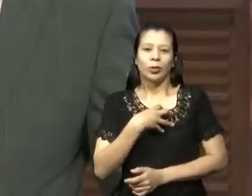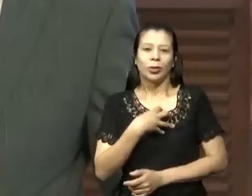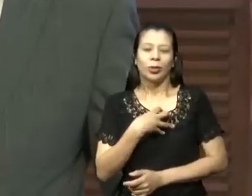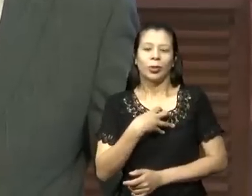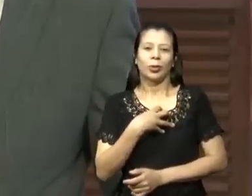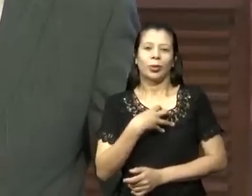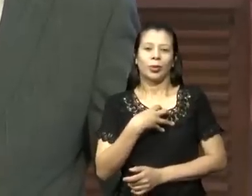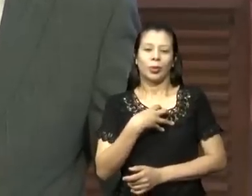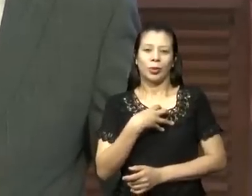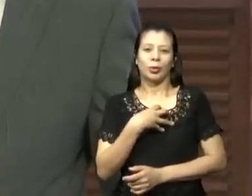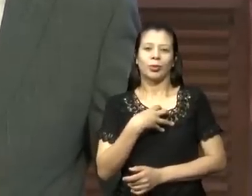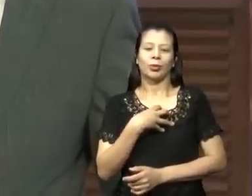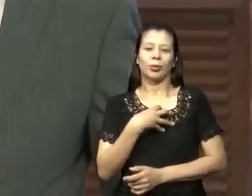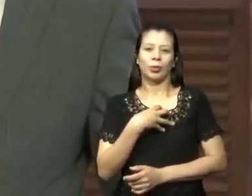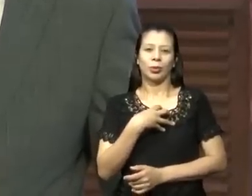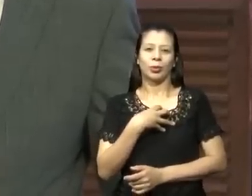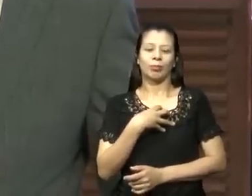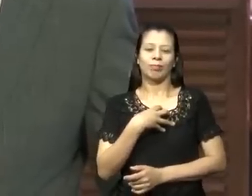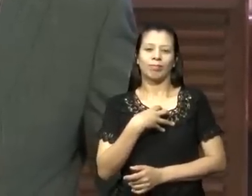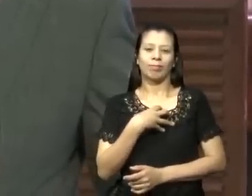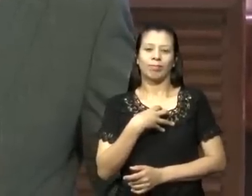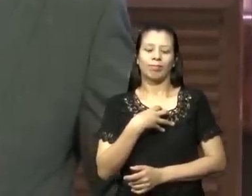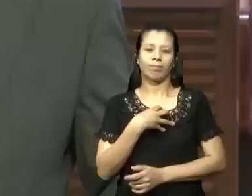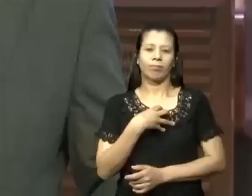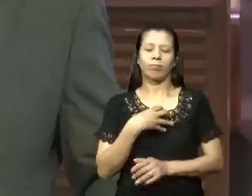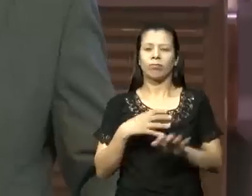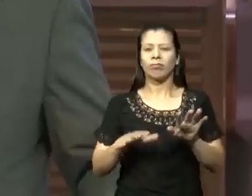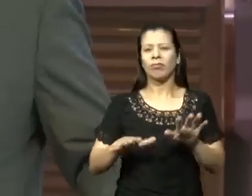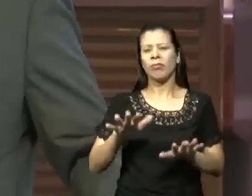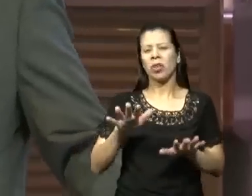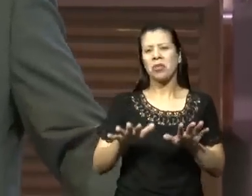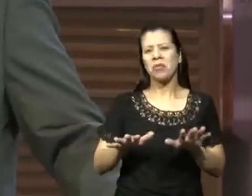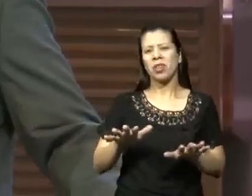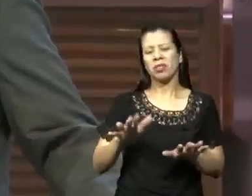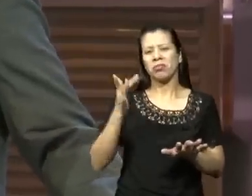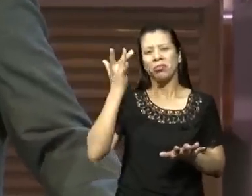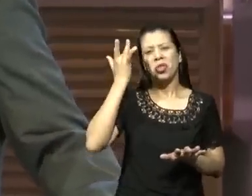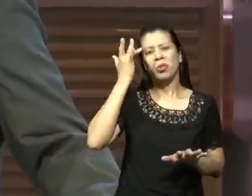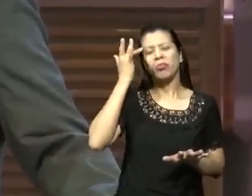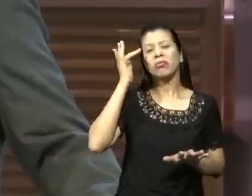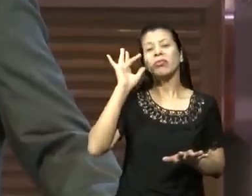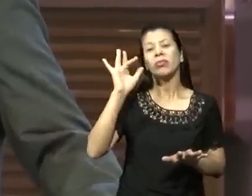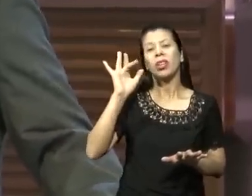talvez você chega no céu